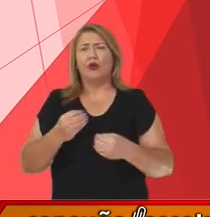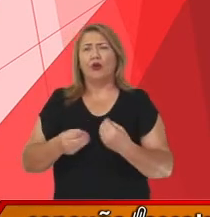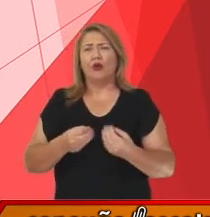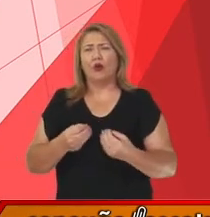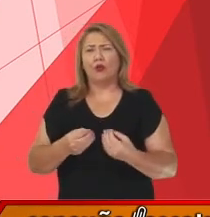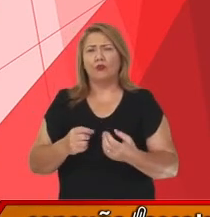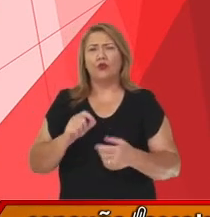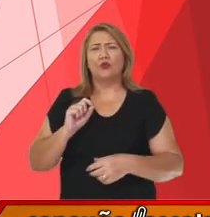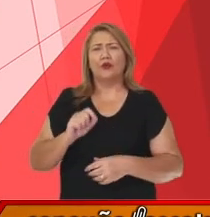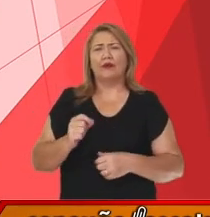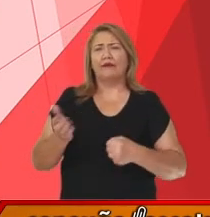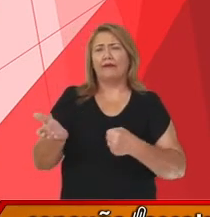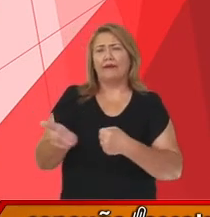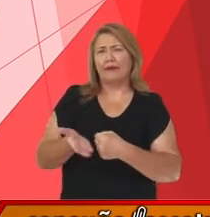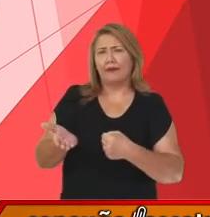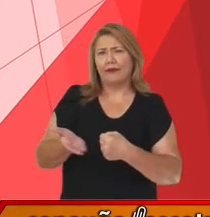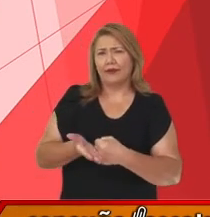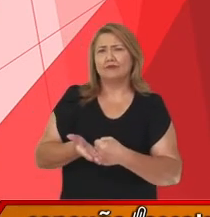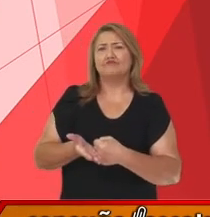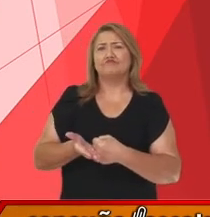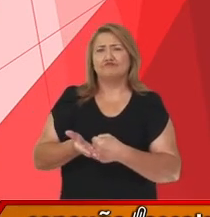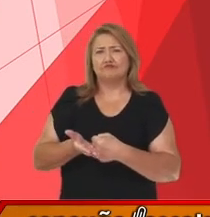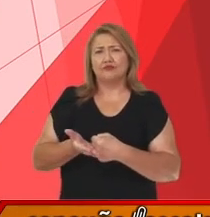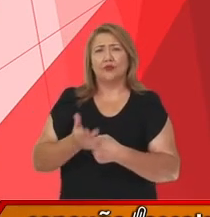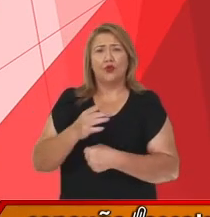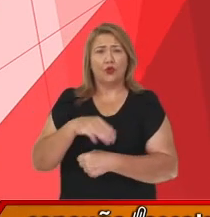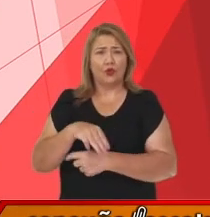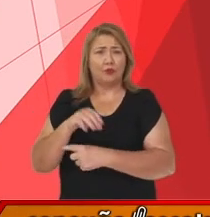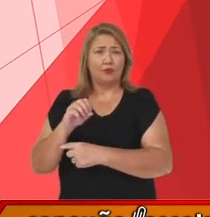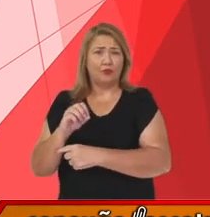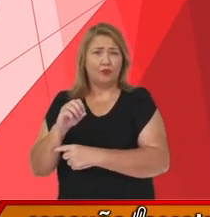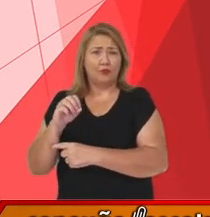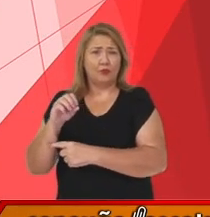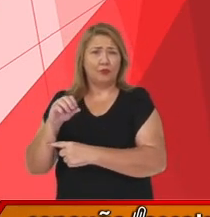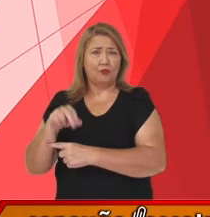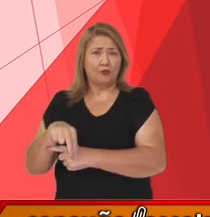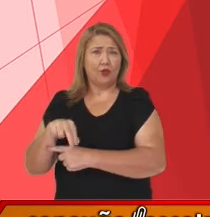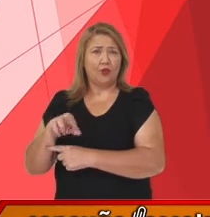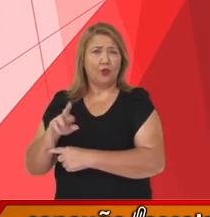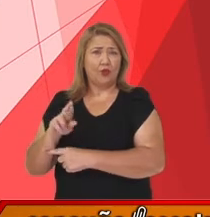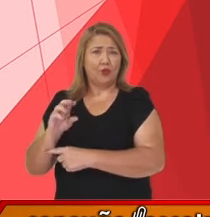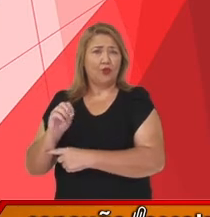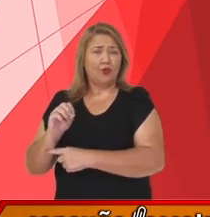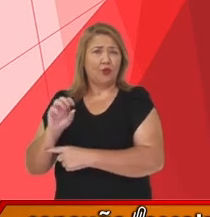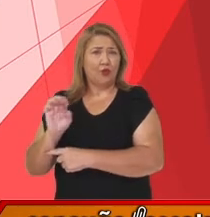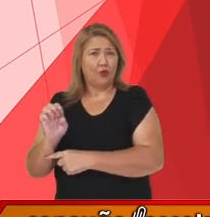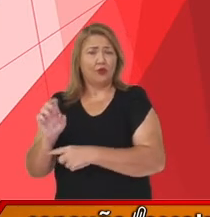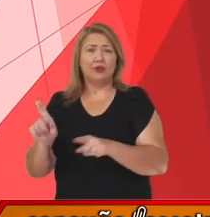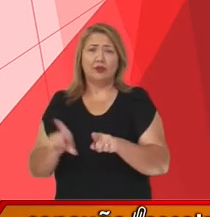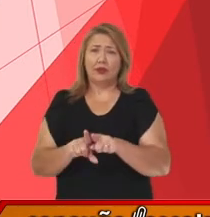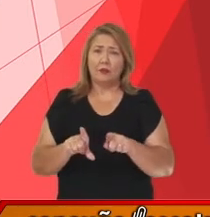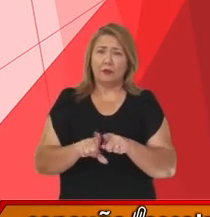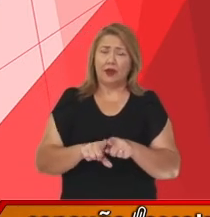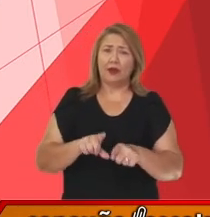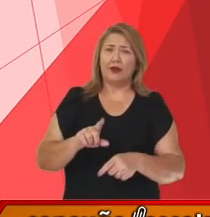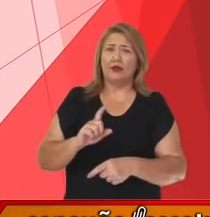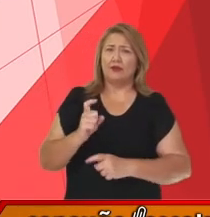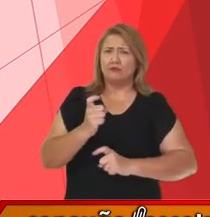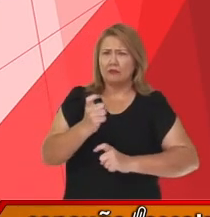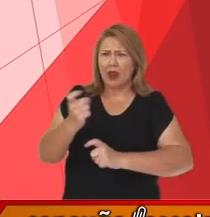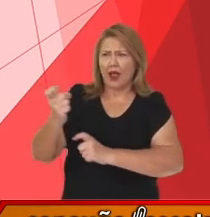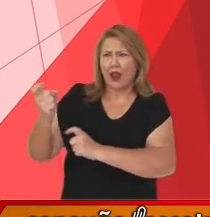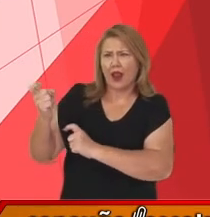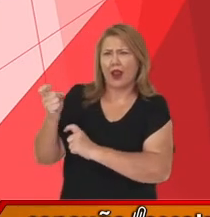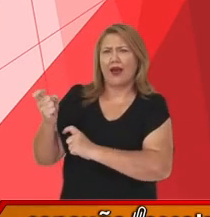na contemporaneidade da doutrina Monroe, do Big Stick e também do Destino Manifesto, que é evocado até hoje